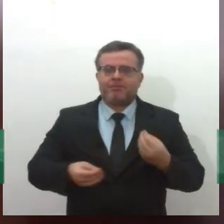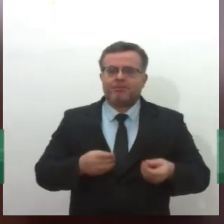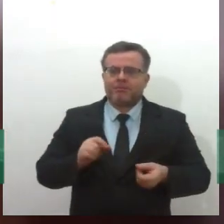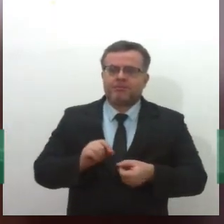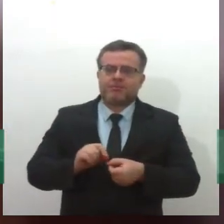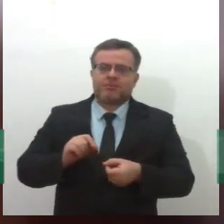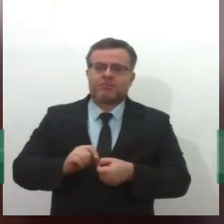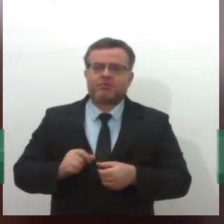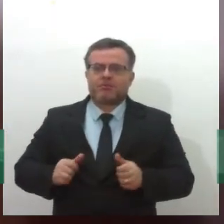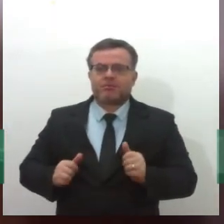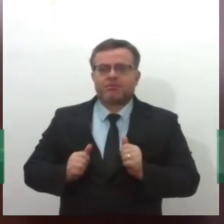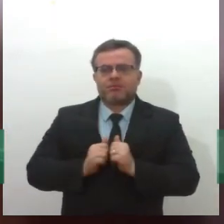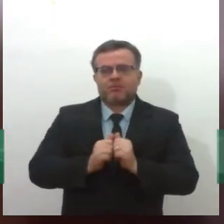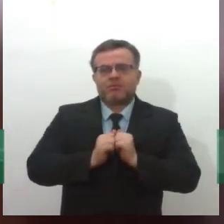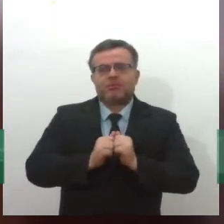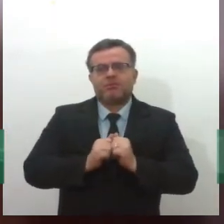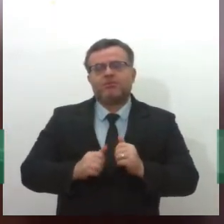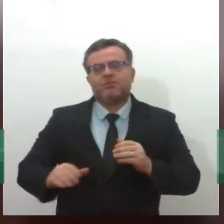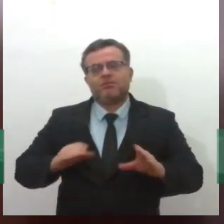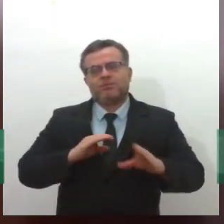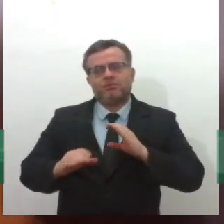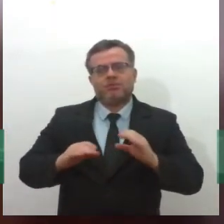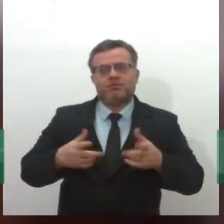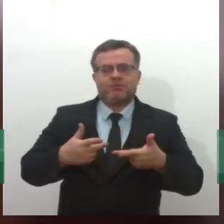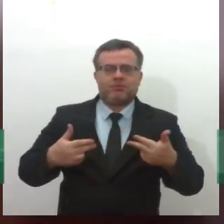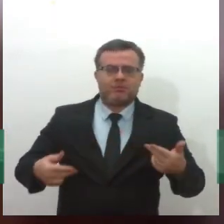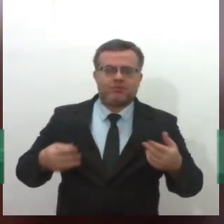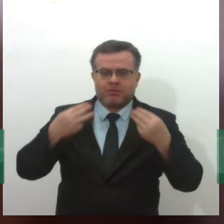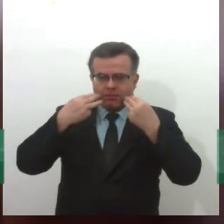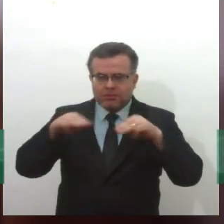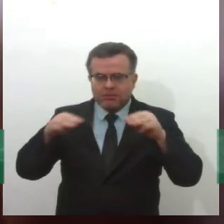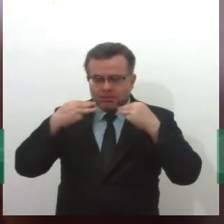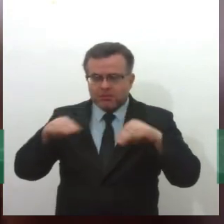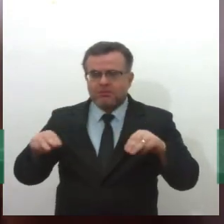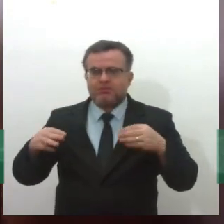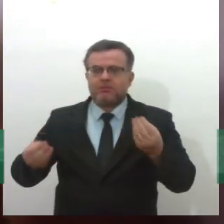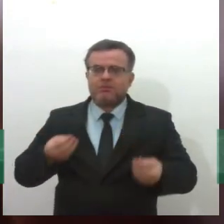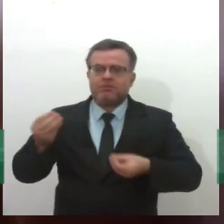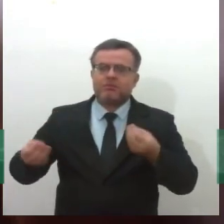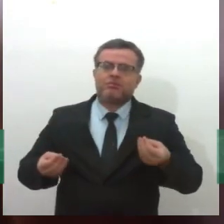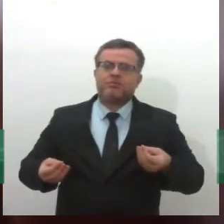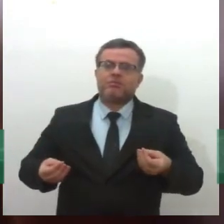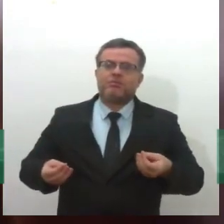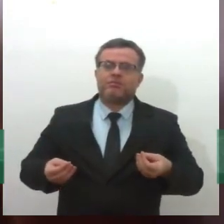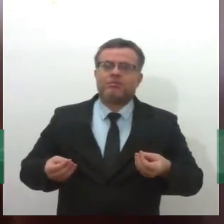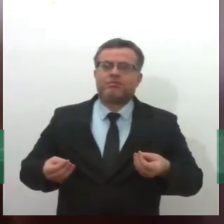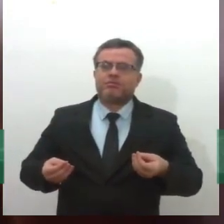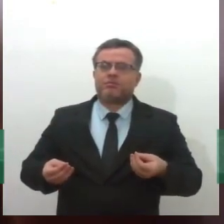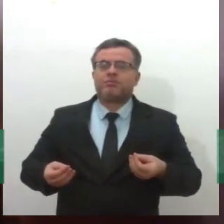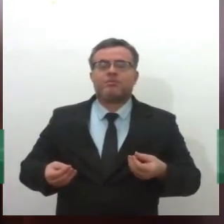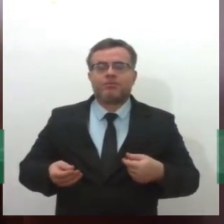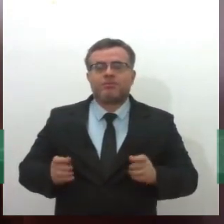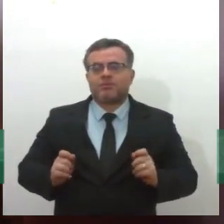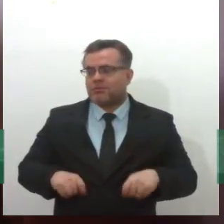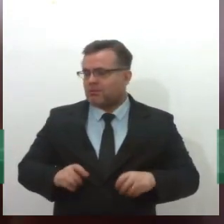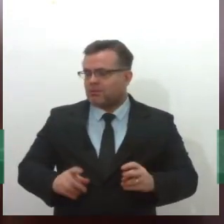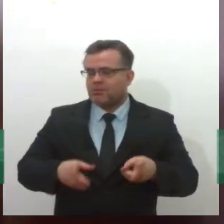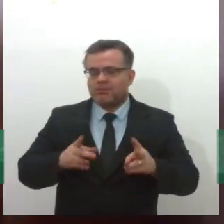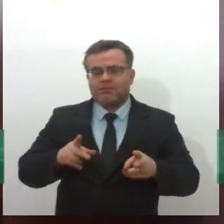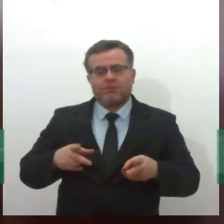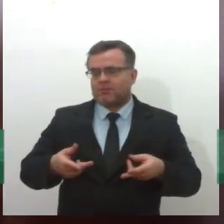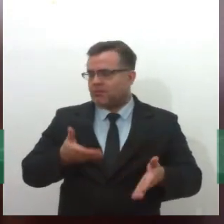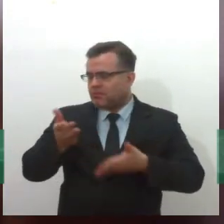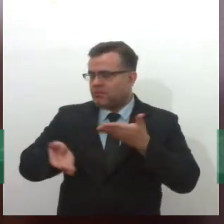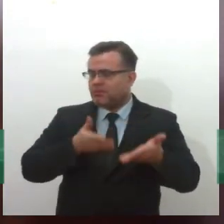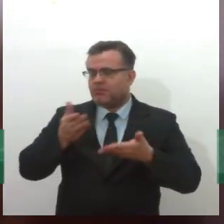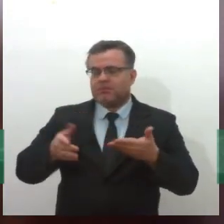uma campanha na parte da comunicação, do marketing, que são conhecimentos que historicamente estão monopolizados na mão daqueles que